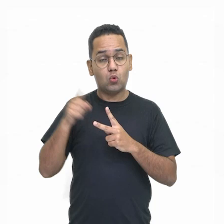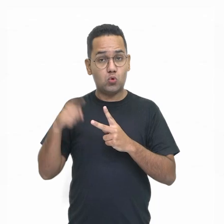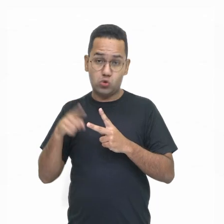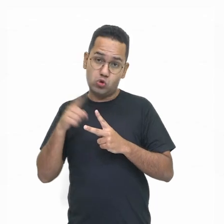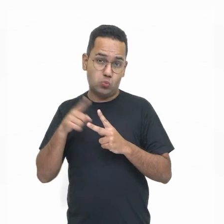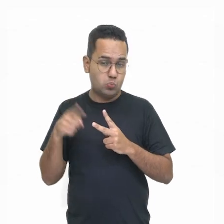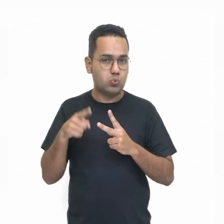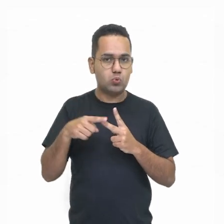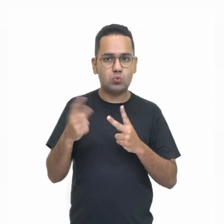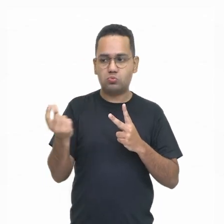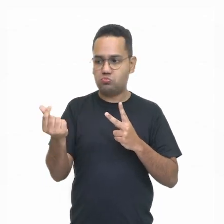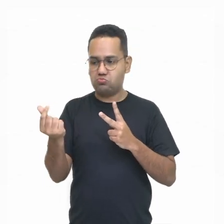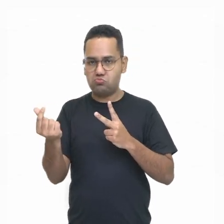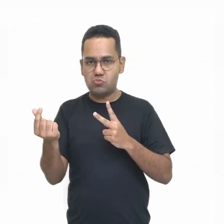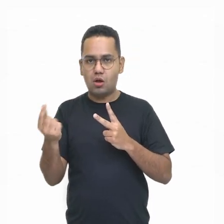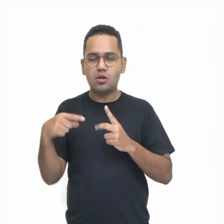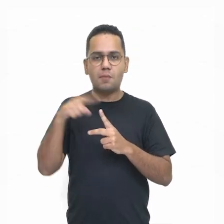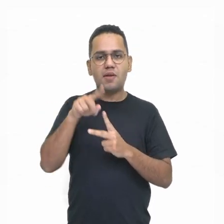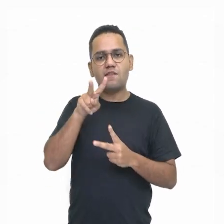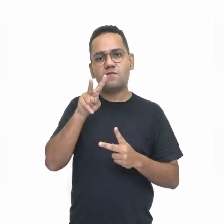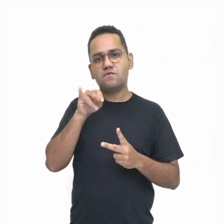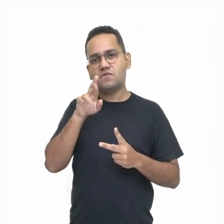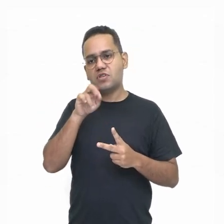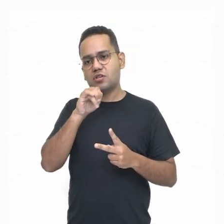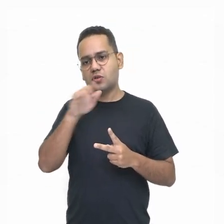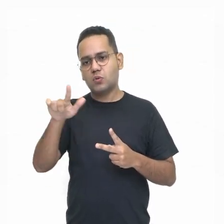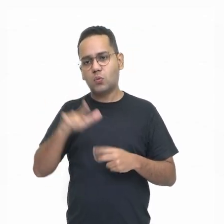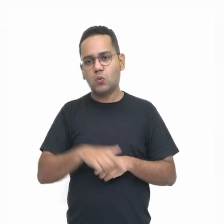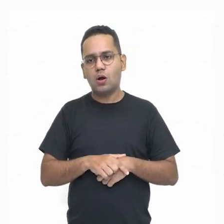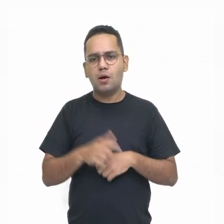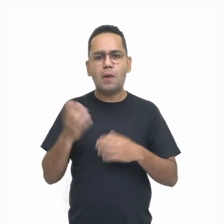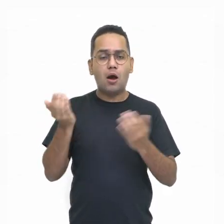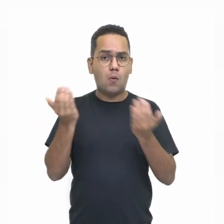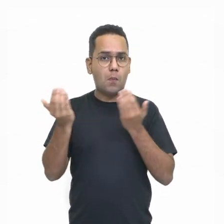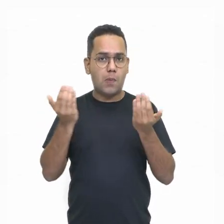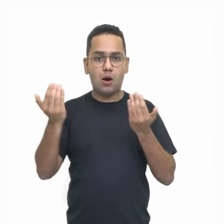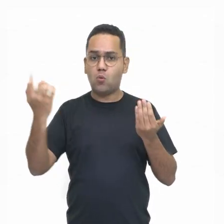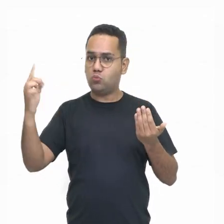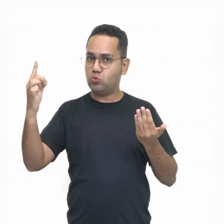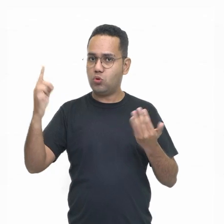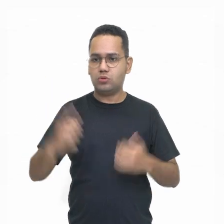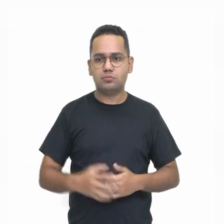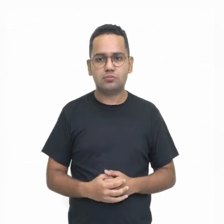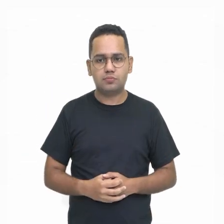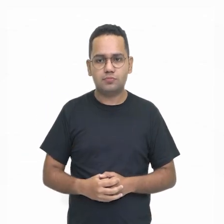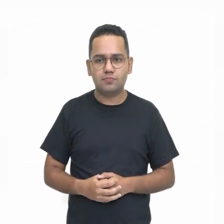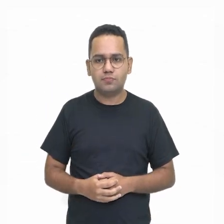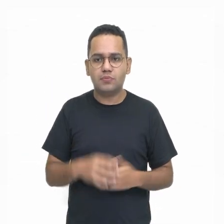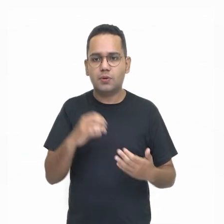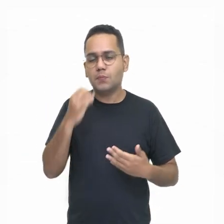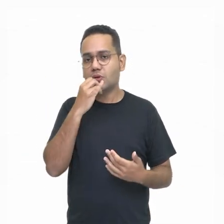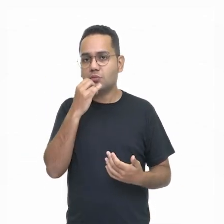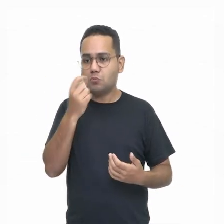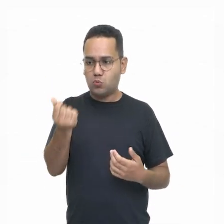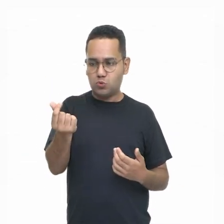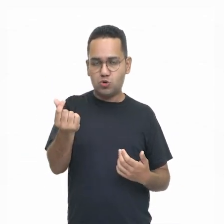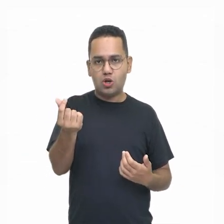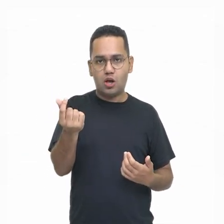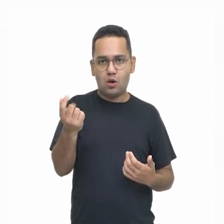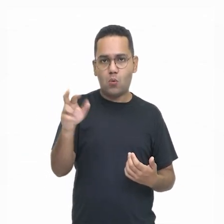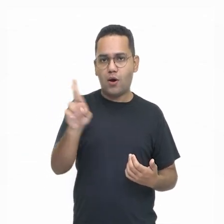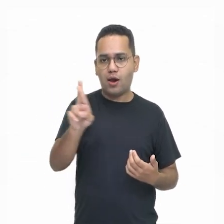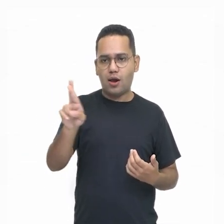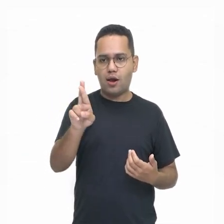que tinha um valor naquele momento ali sendo comparado ao do dólar naquele momento. Então, uma unidade real de valor